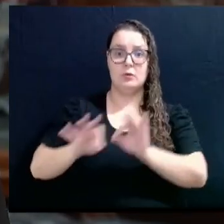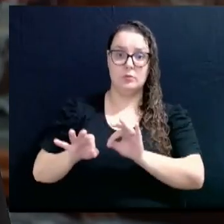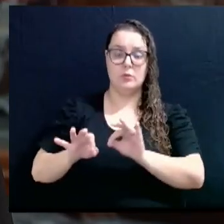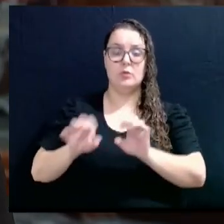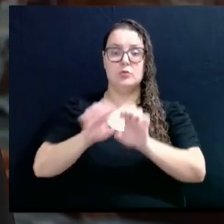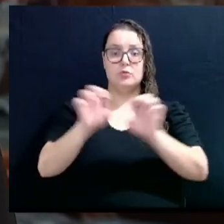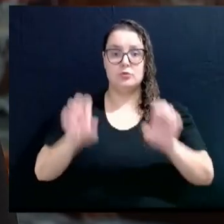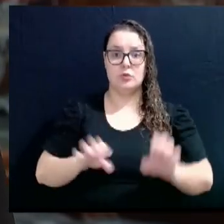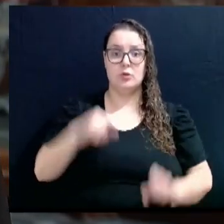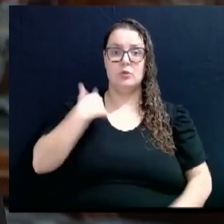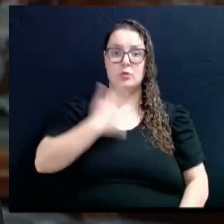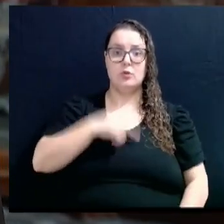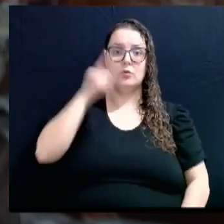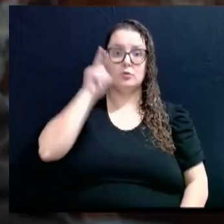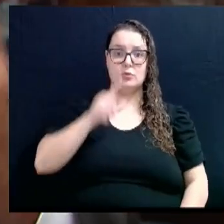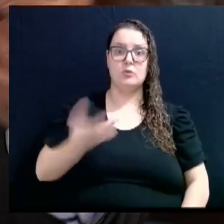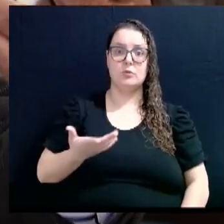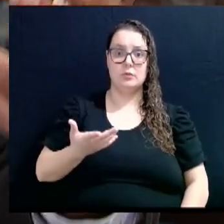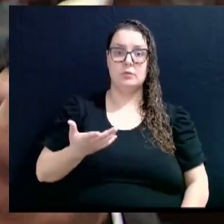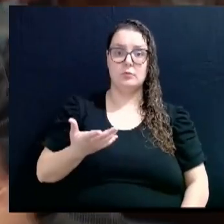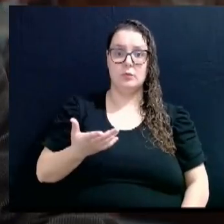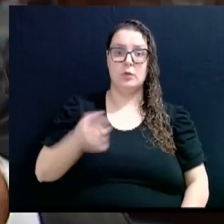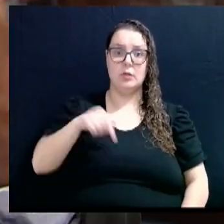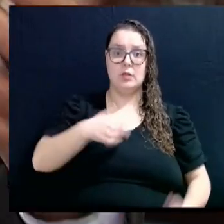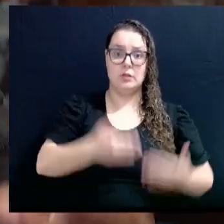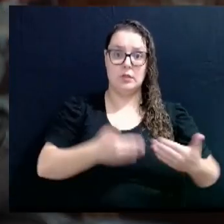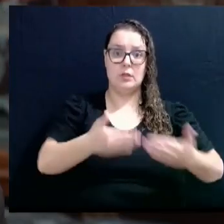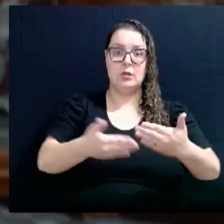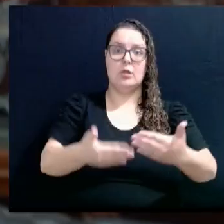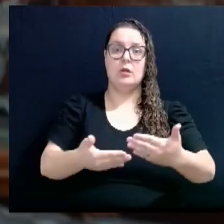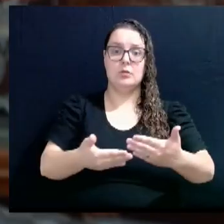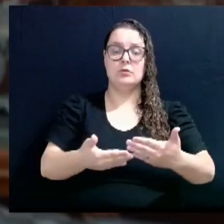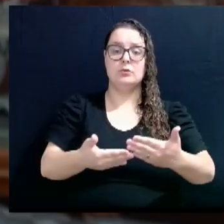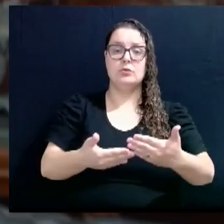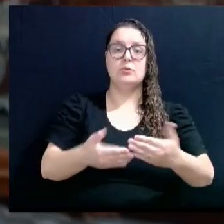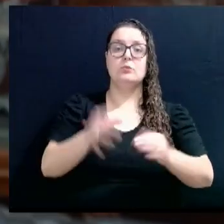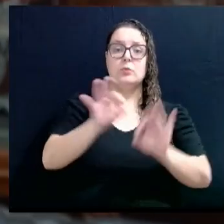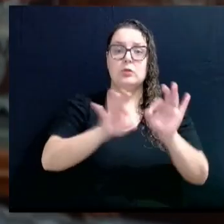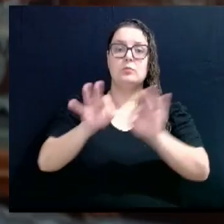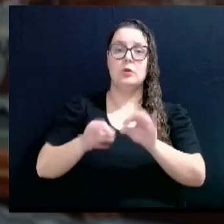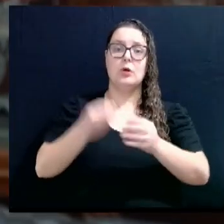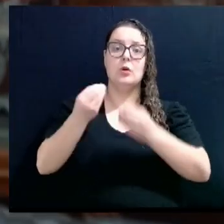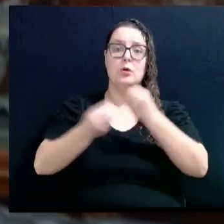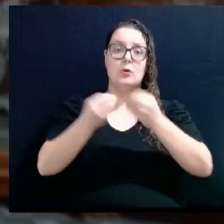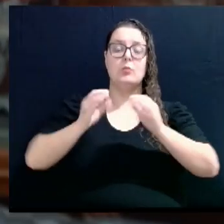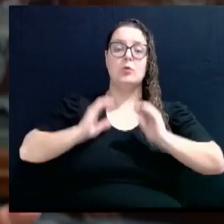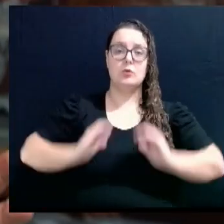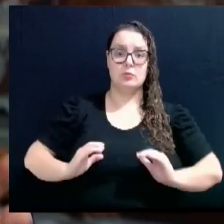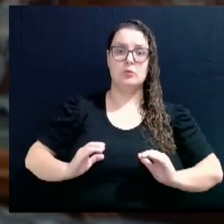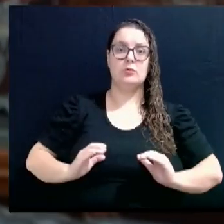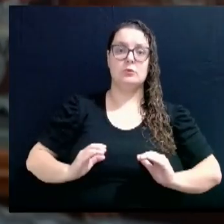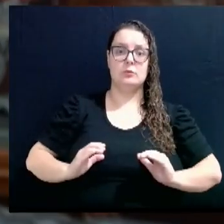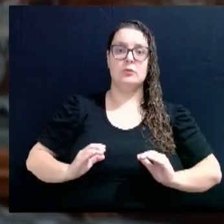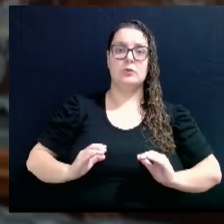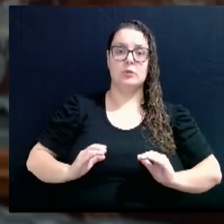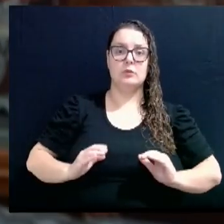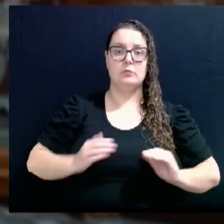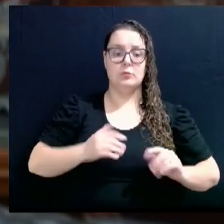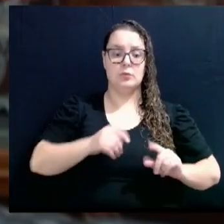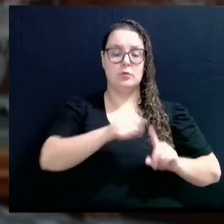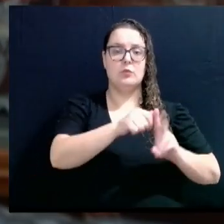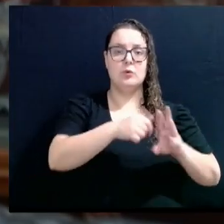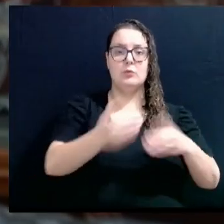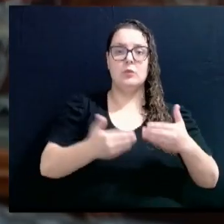consegue prever a partir dessas sobras e projetar, né, como é que vai se dar o comportamento dos próximos meses. Então, o aprimoramento